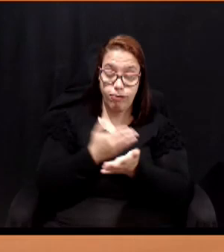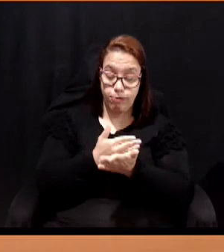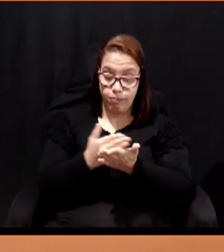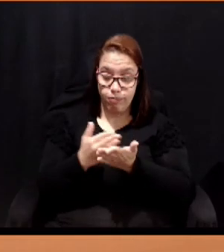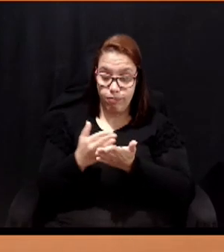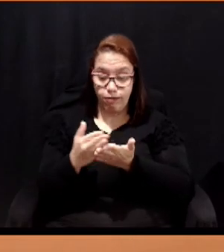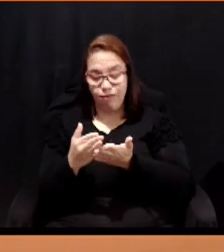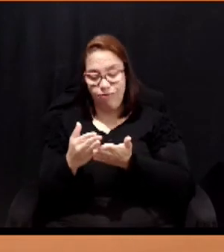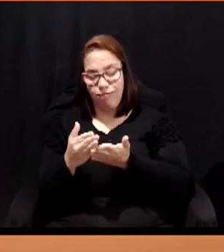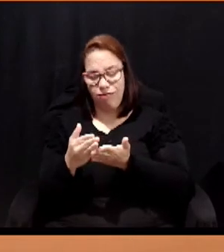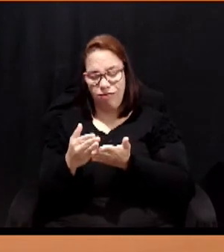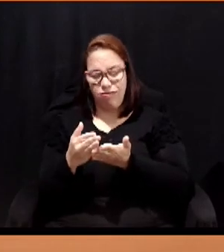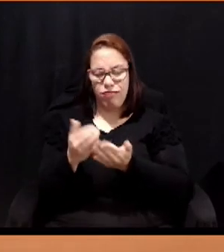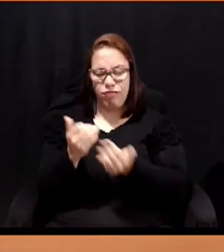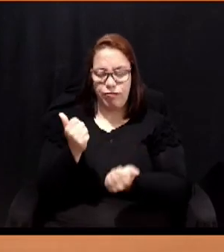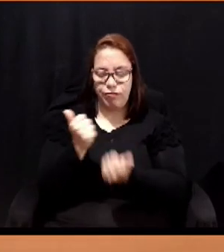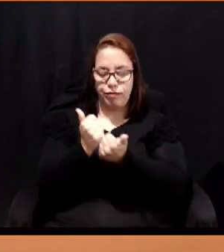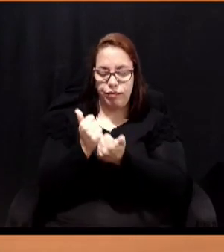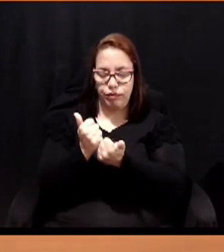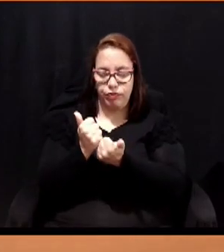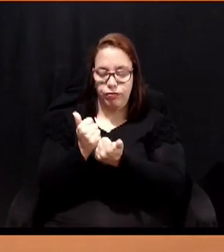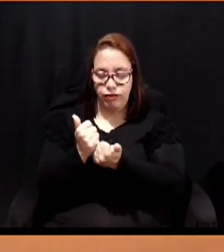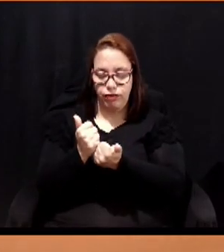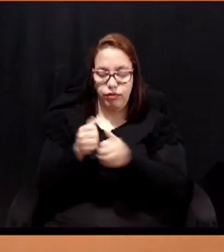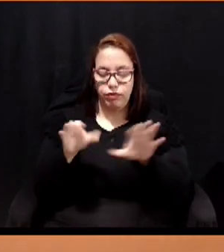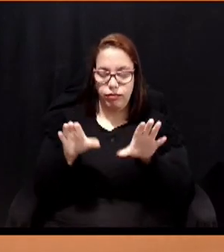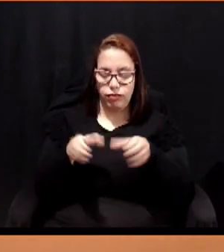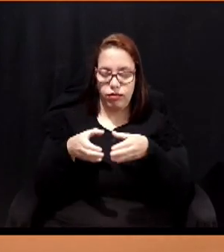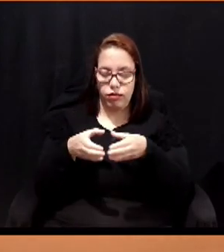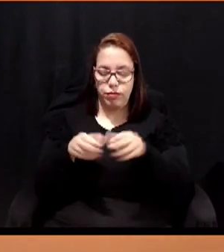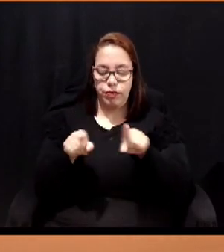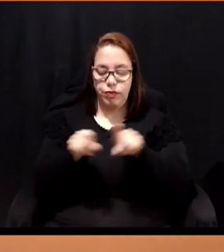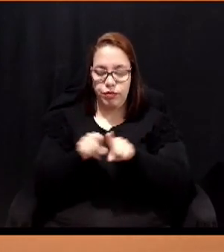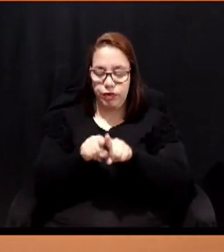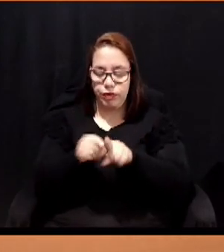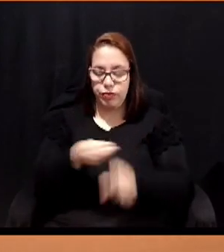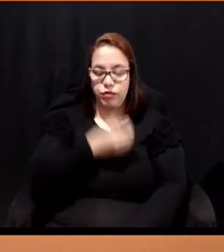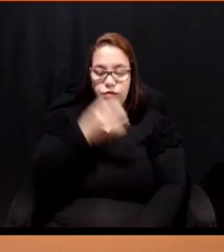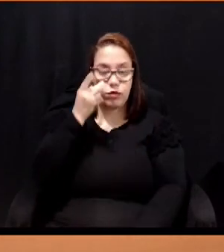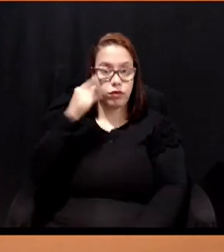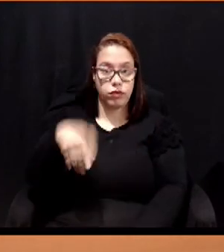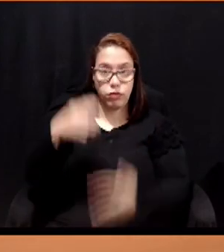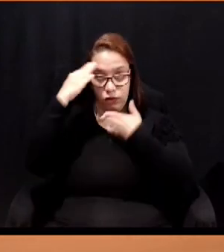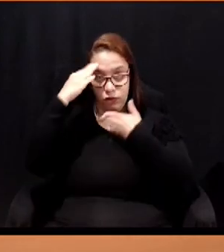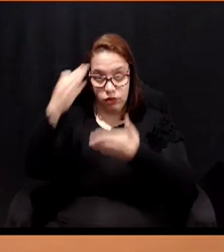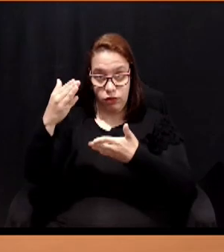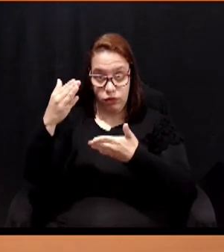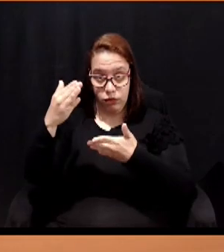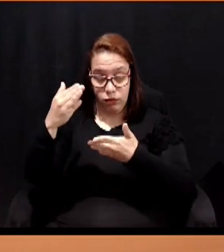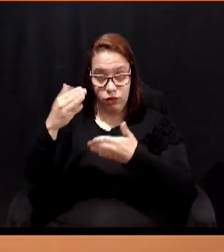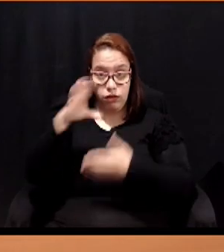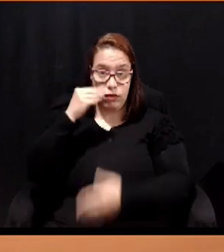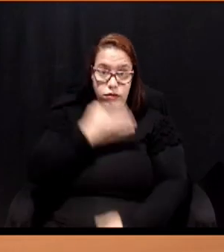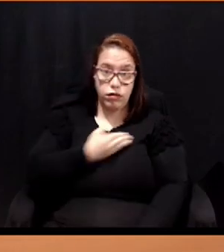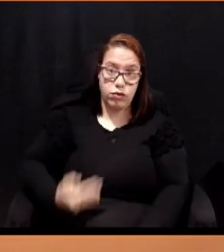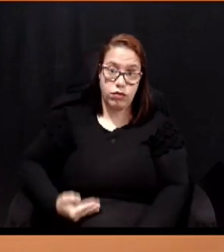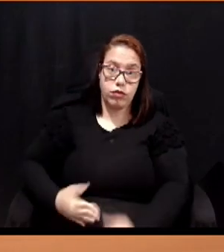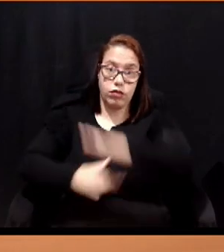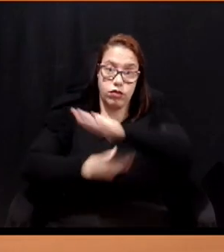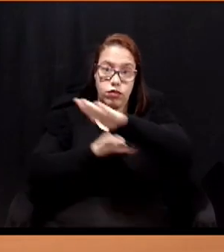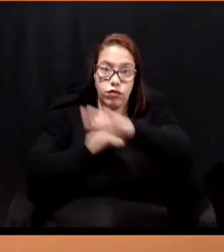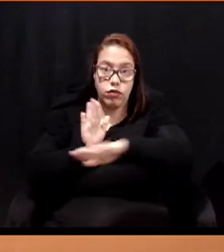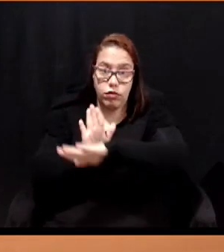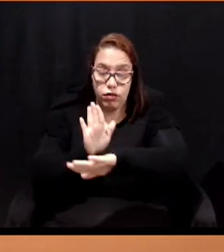reinício de parceria com a comissão também presente aqui. E agradecer também a todos os servidores da Câmara que ajudam essa